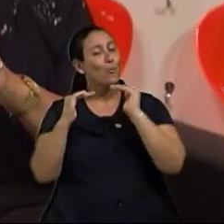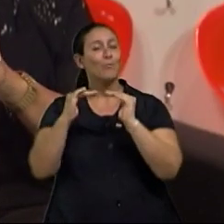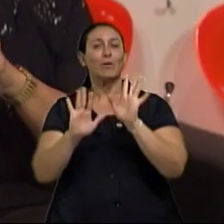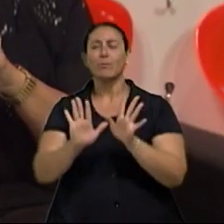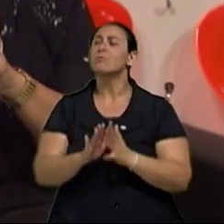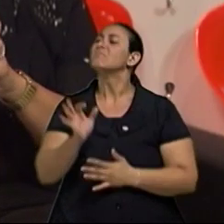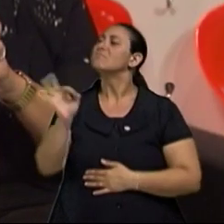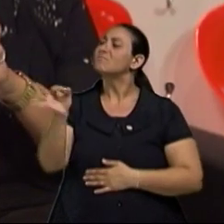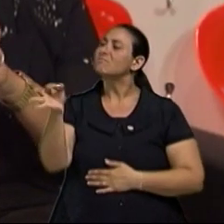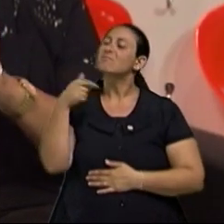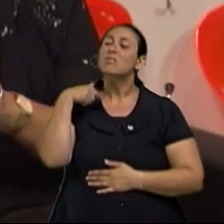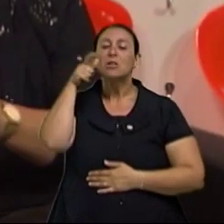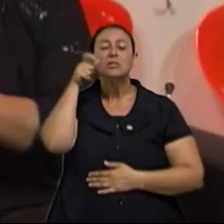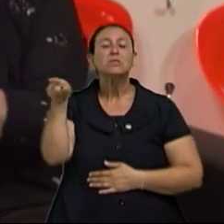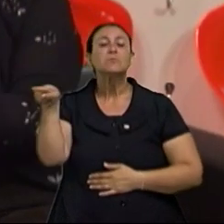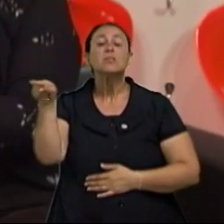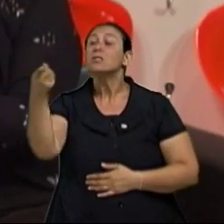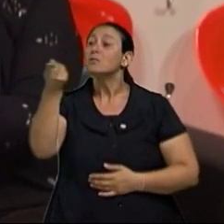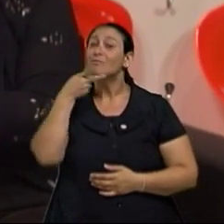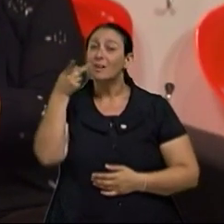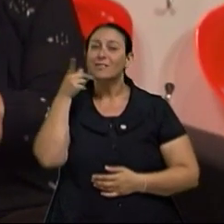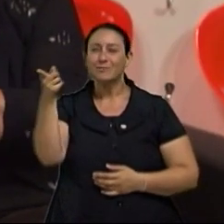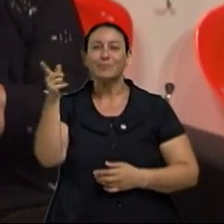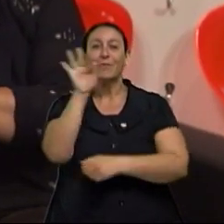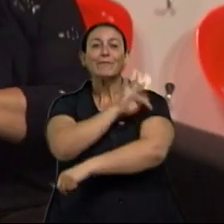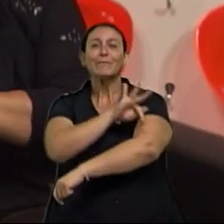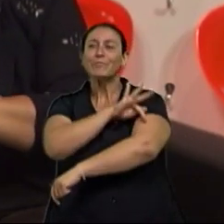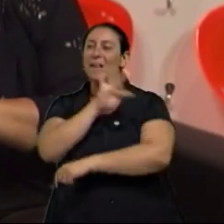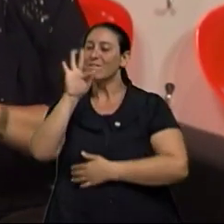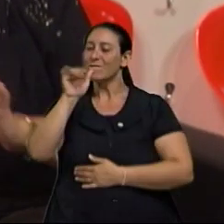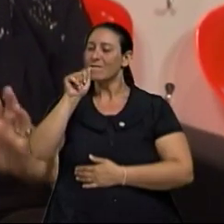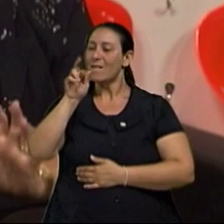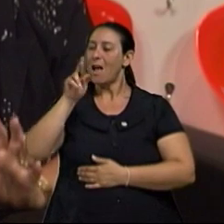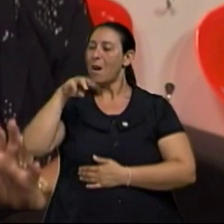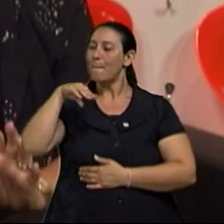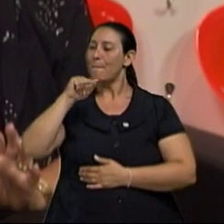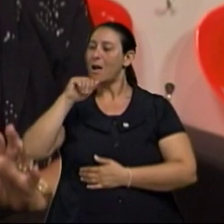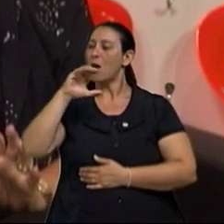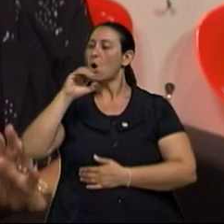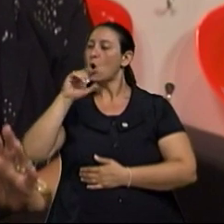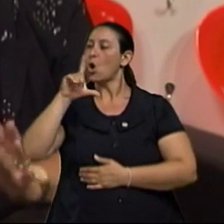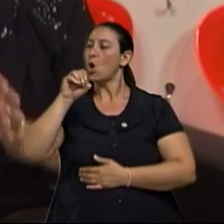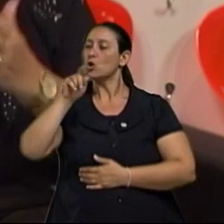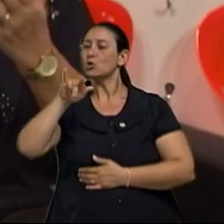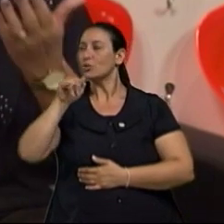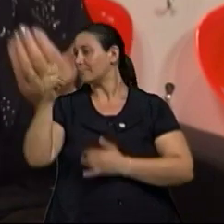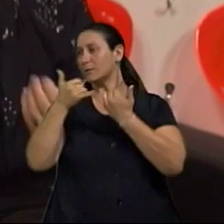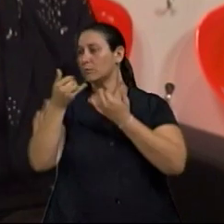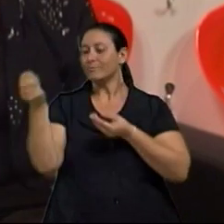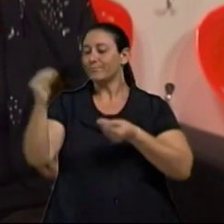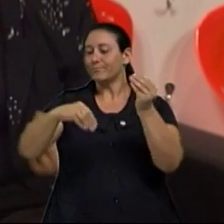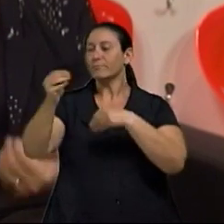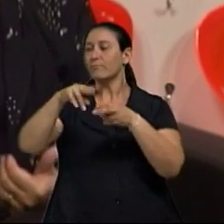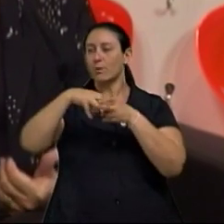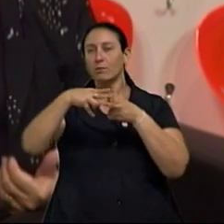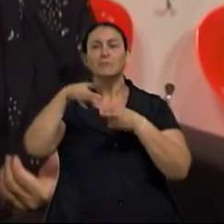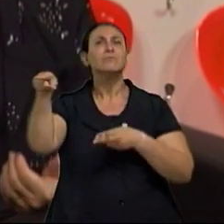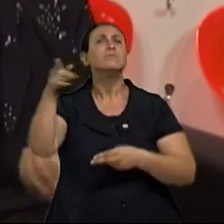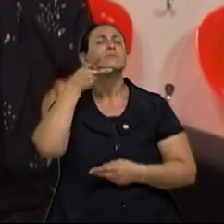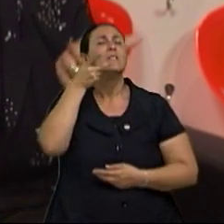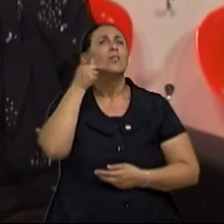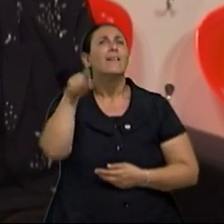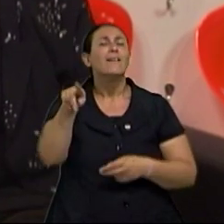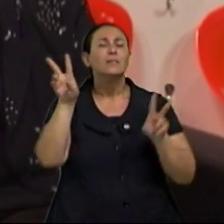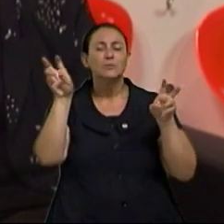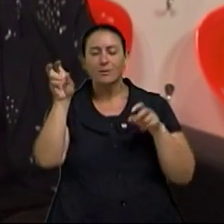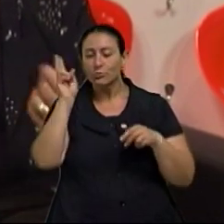interessou também esses da farmacologia, que são itens que são colocados no chocolate. Por exemplo, me reporto agora